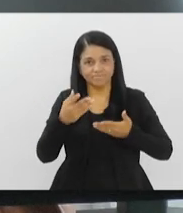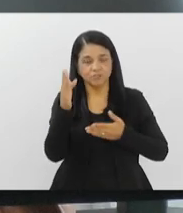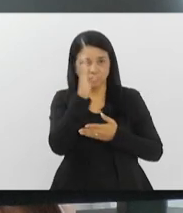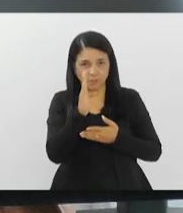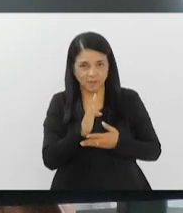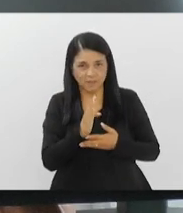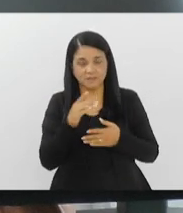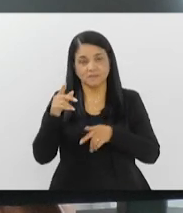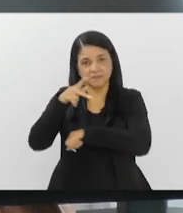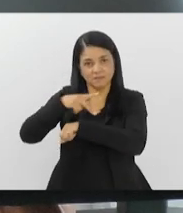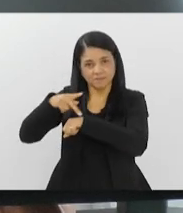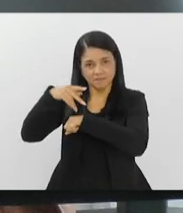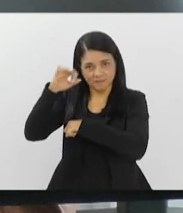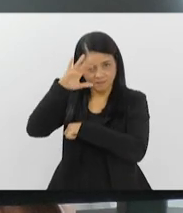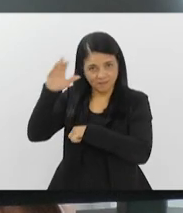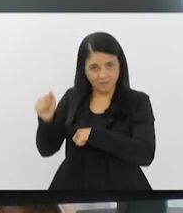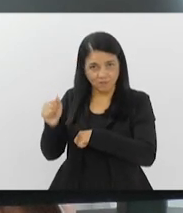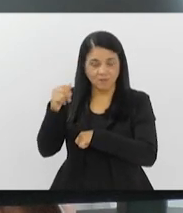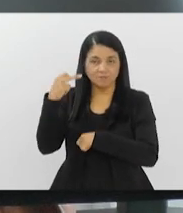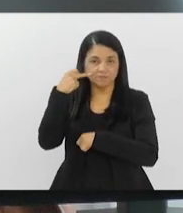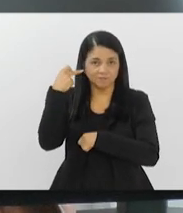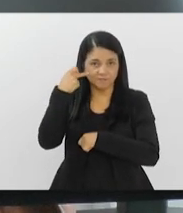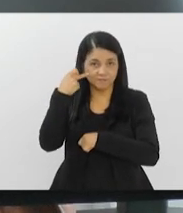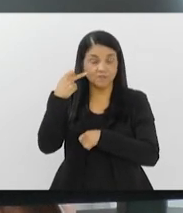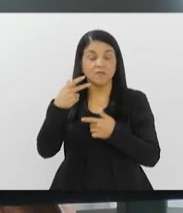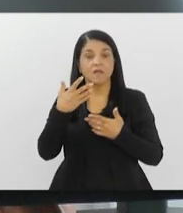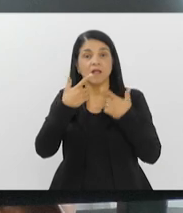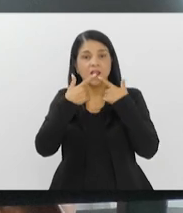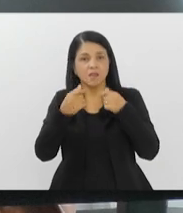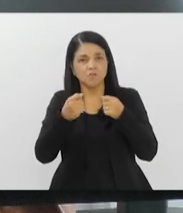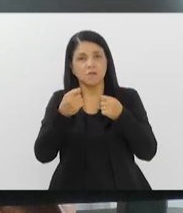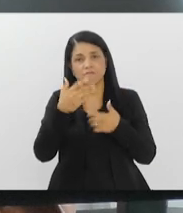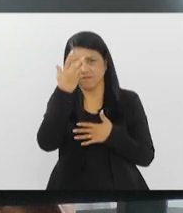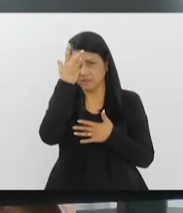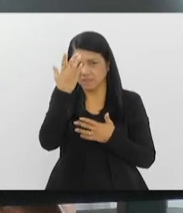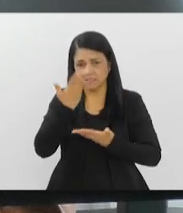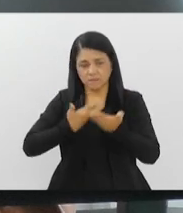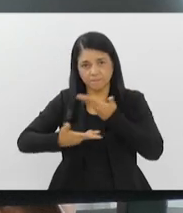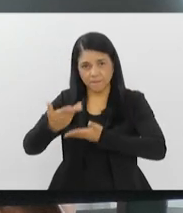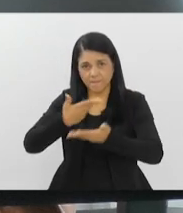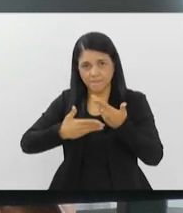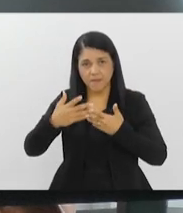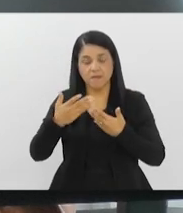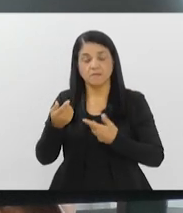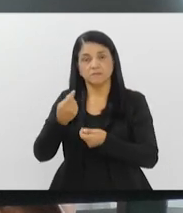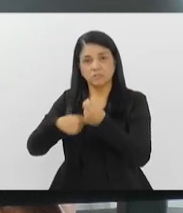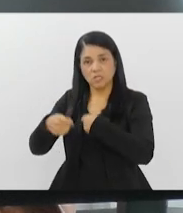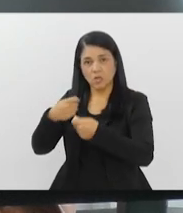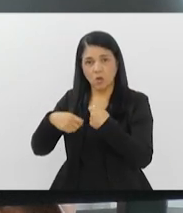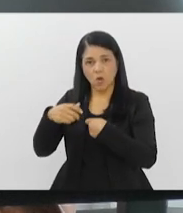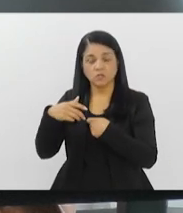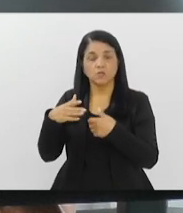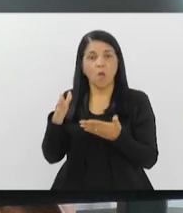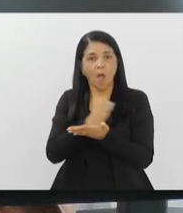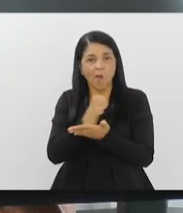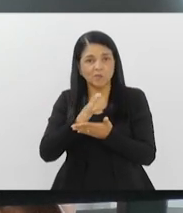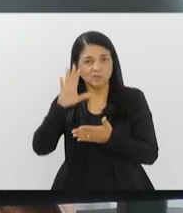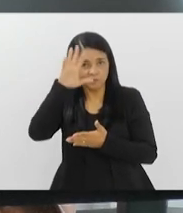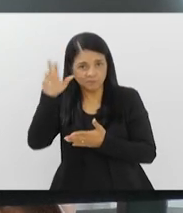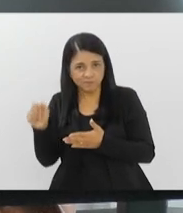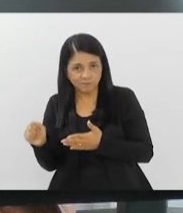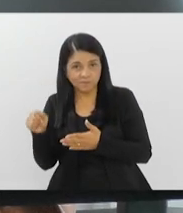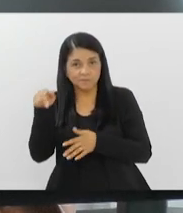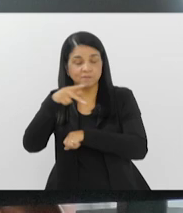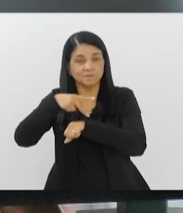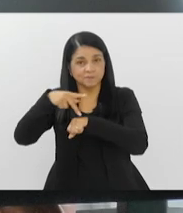da língua portuguesa ser um facilitador para os negócios com a África, como porque são alguns países africanos que falam a língua